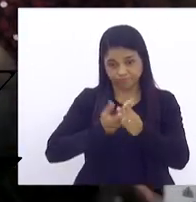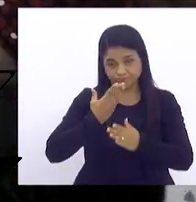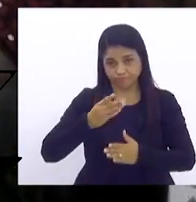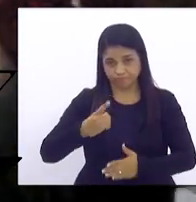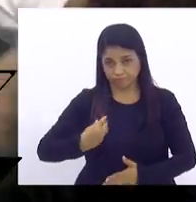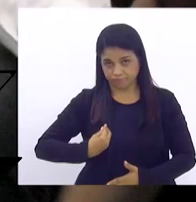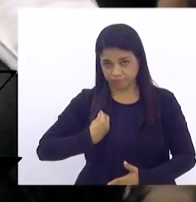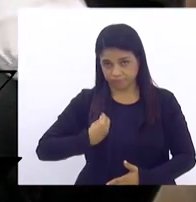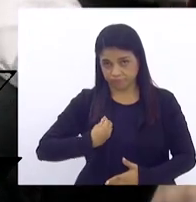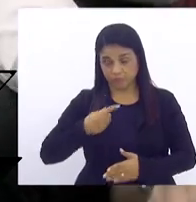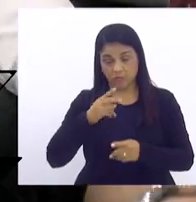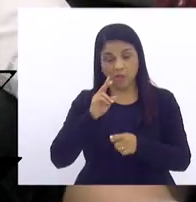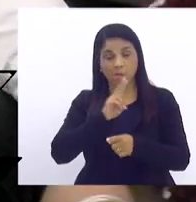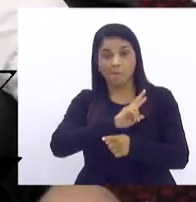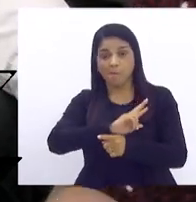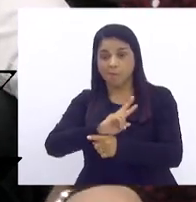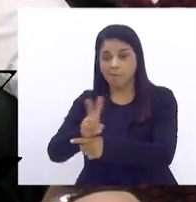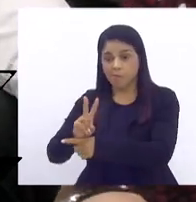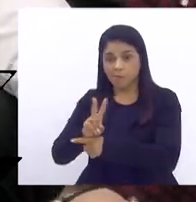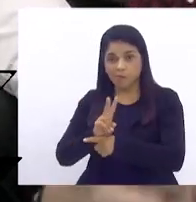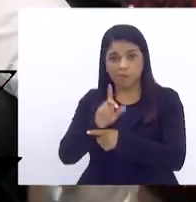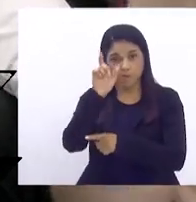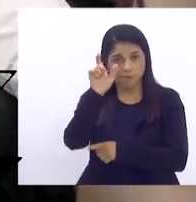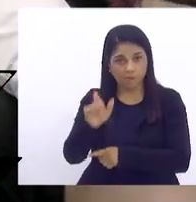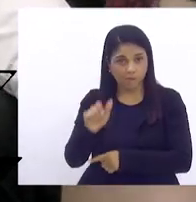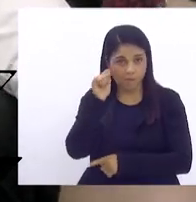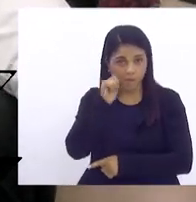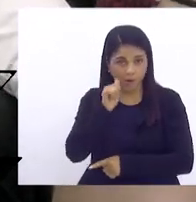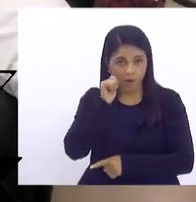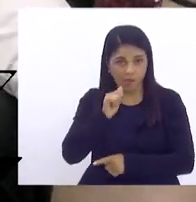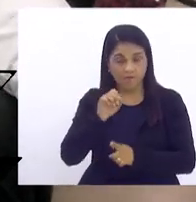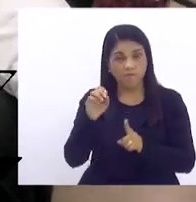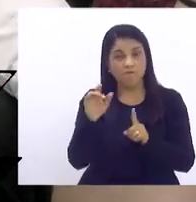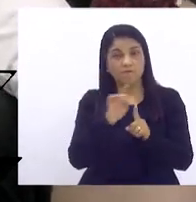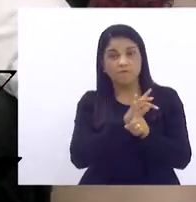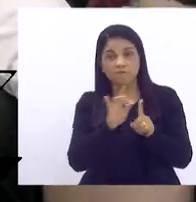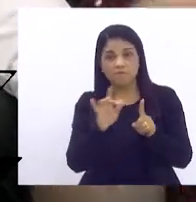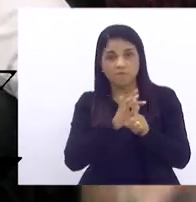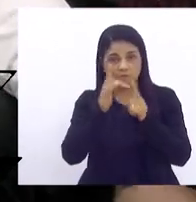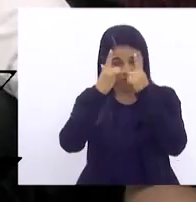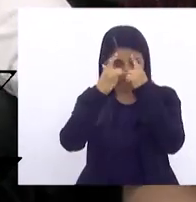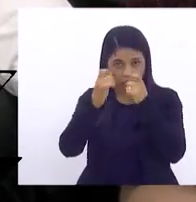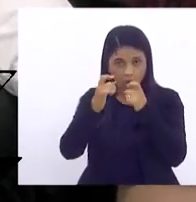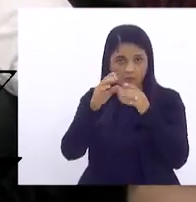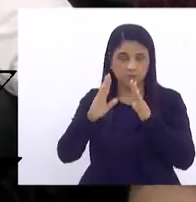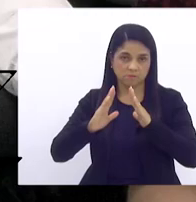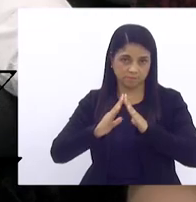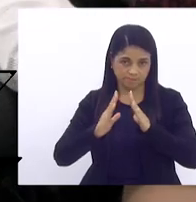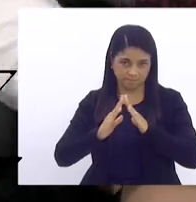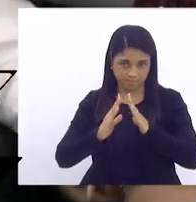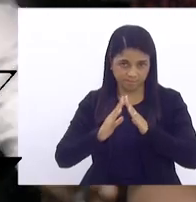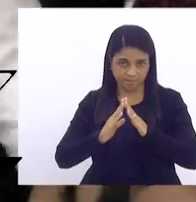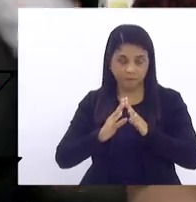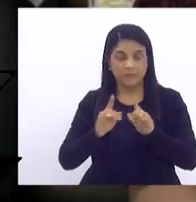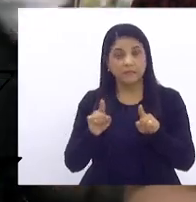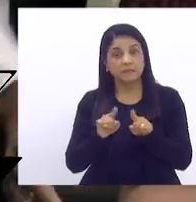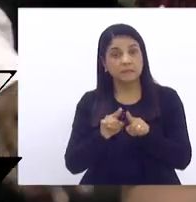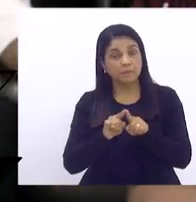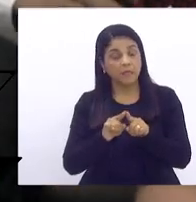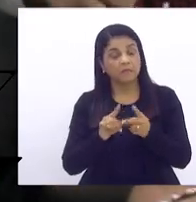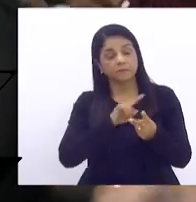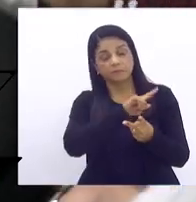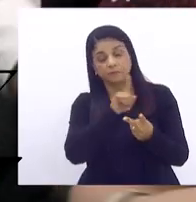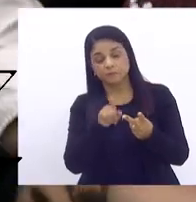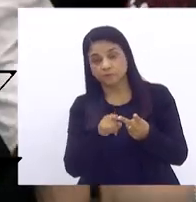a proteção das mulheres que são vítimas de violência doméstica, mas também um processo pedagógico e